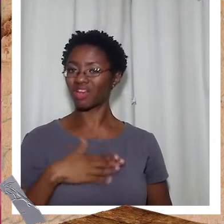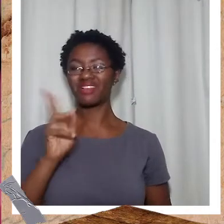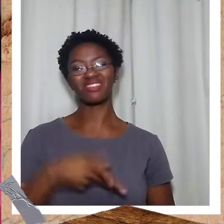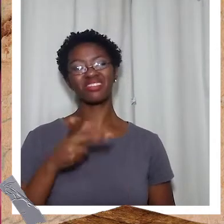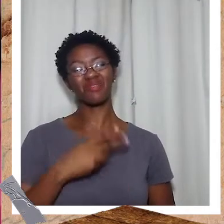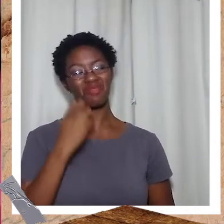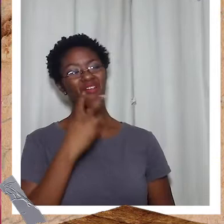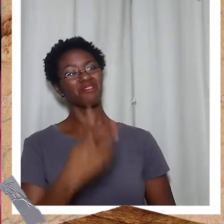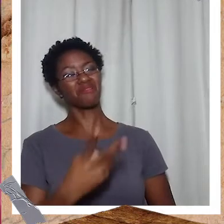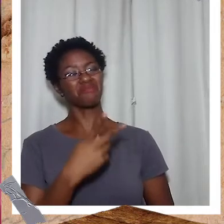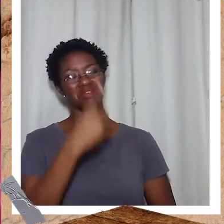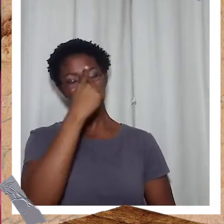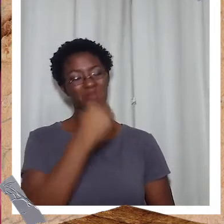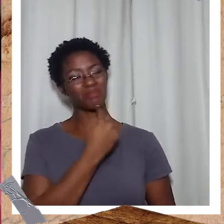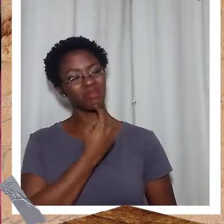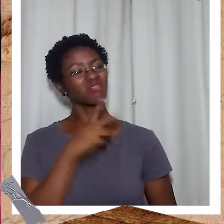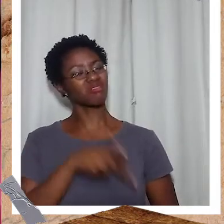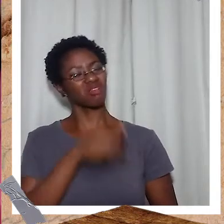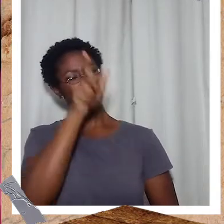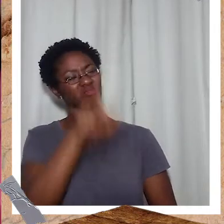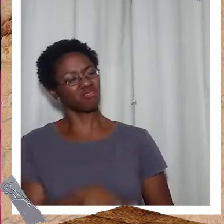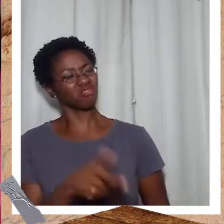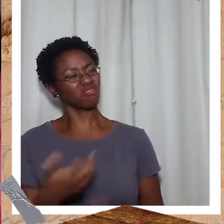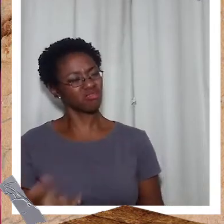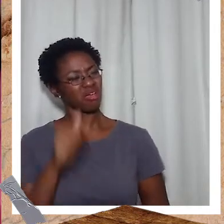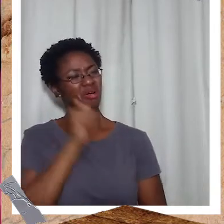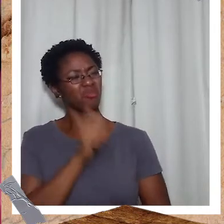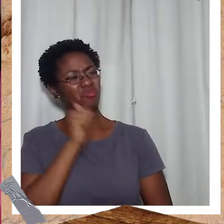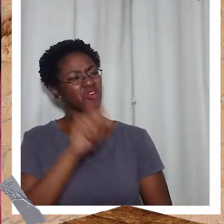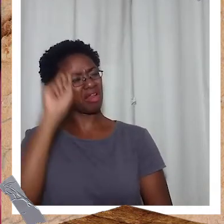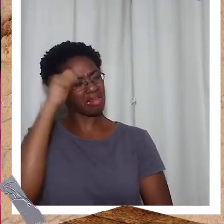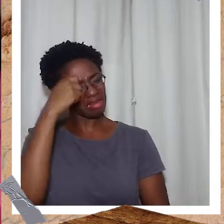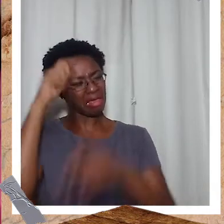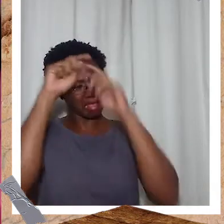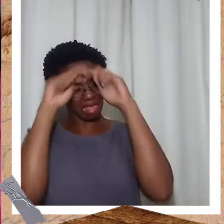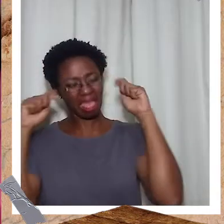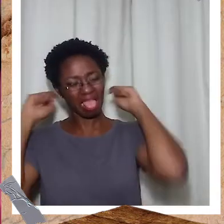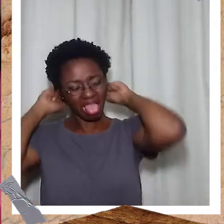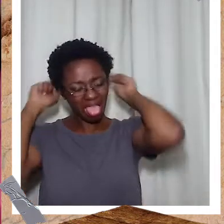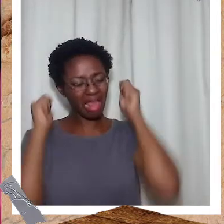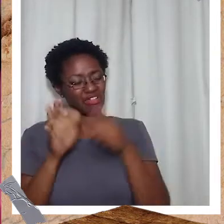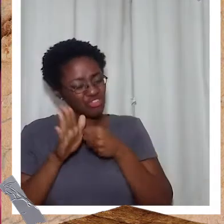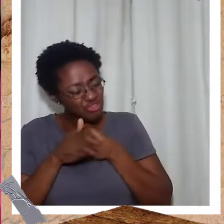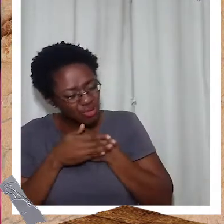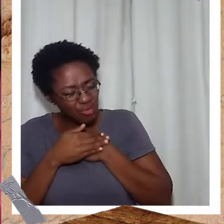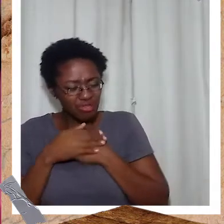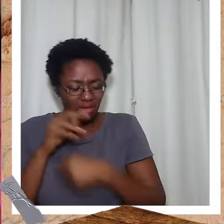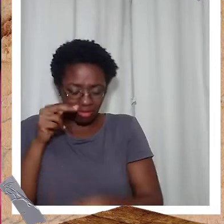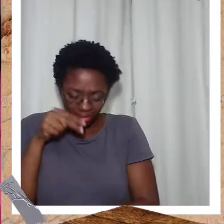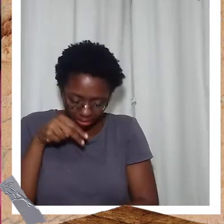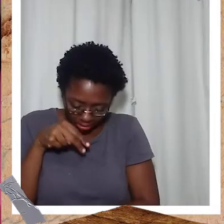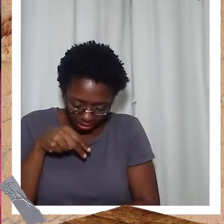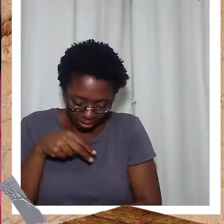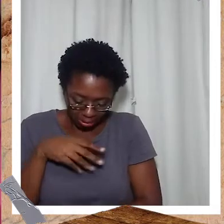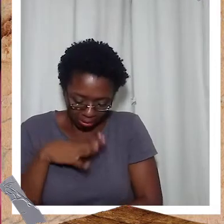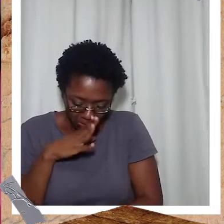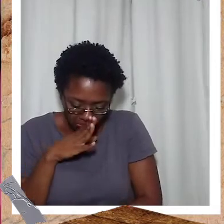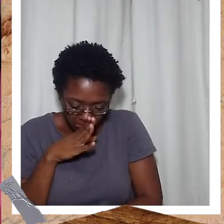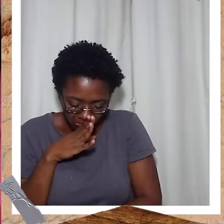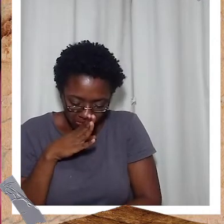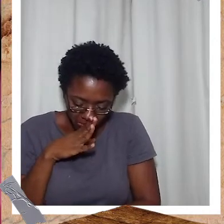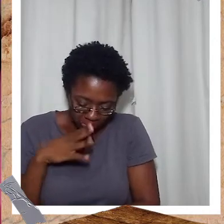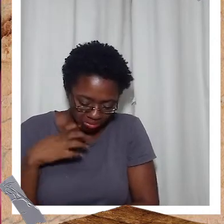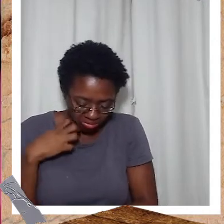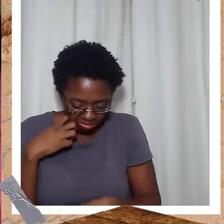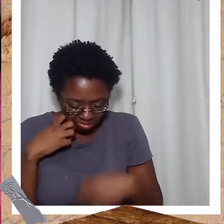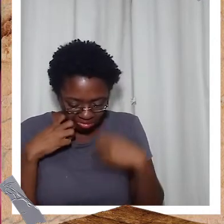Carolina plasmada, uma imagem de uma mulher negra com lenço, geralmente olhando para baixo, né, sem encarar